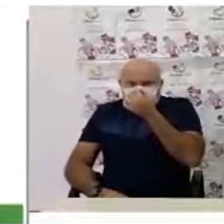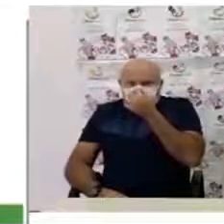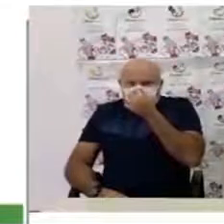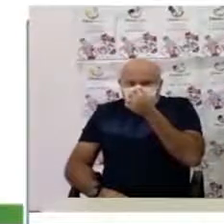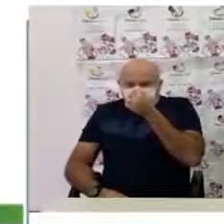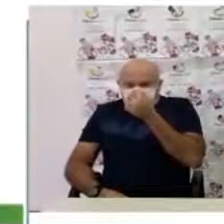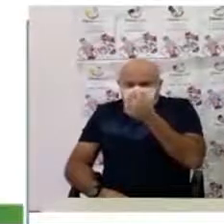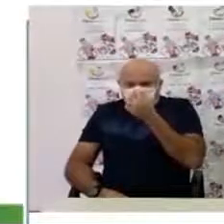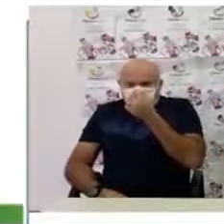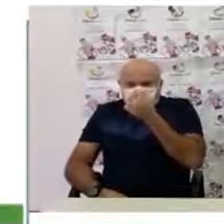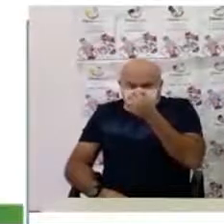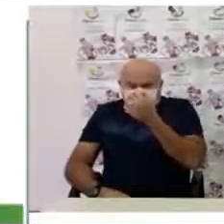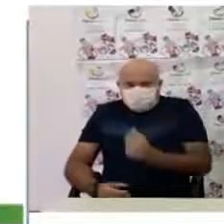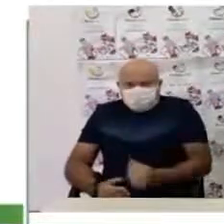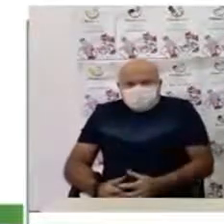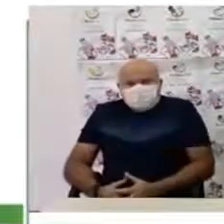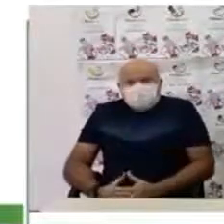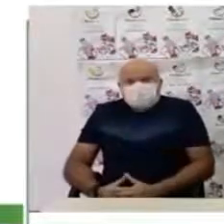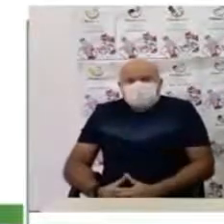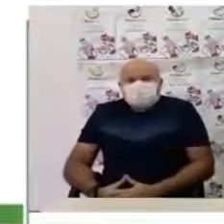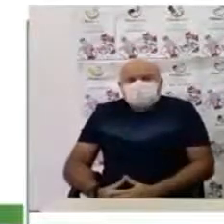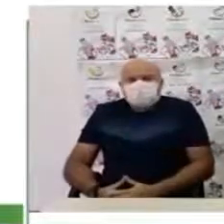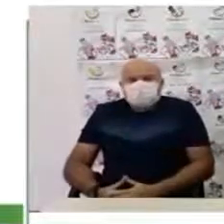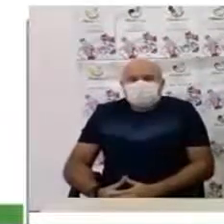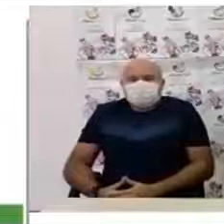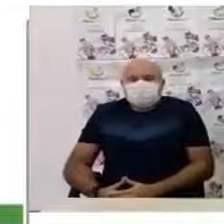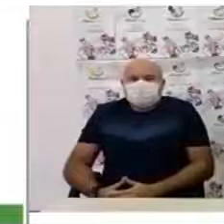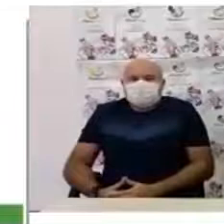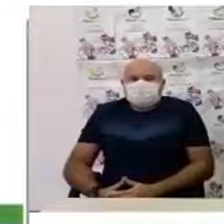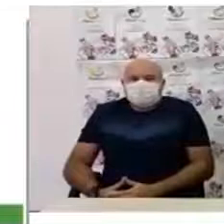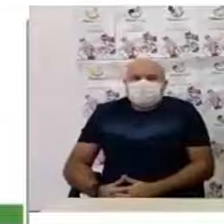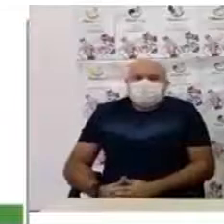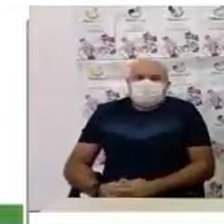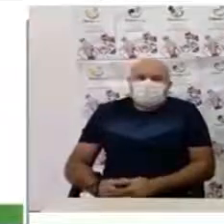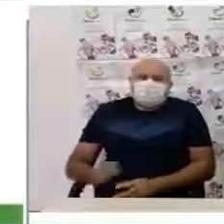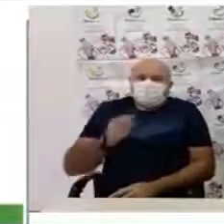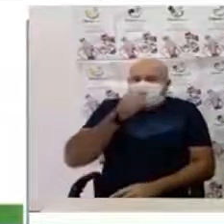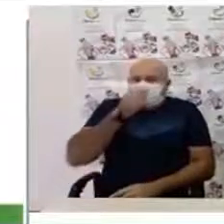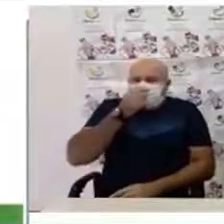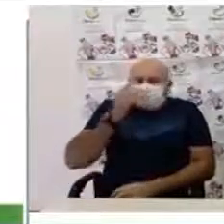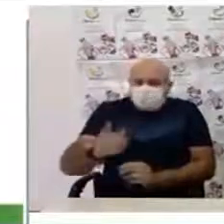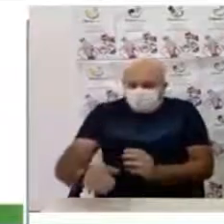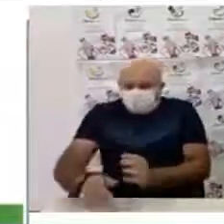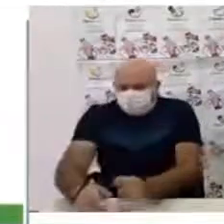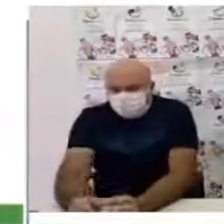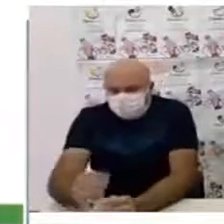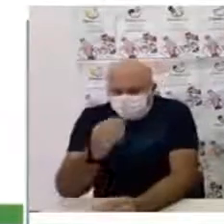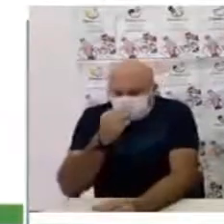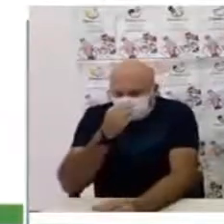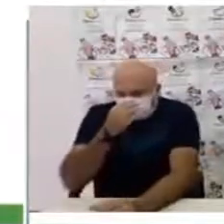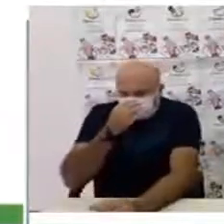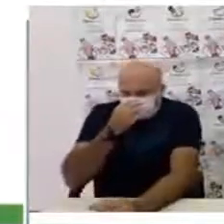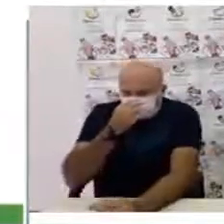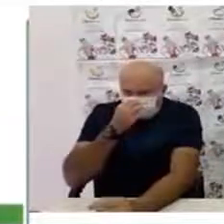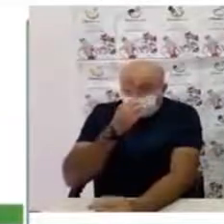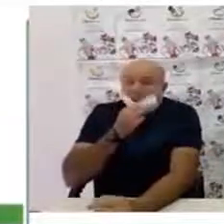próximo slide, no modelo atômico, o local exato de cada elétron, certo? Só complementar aí,